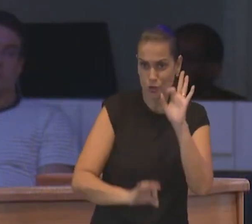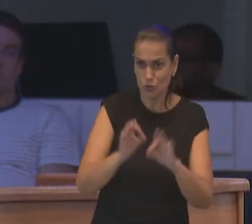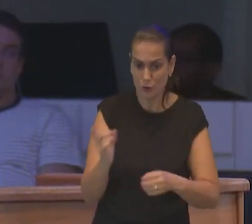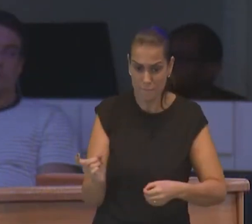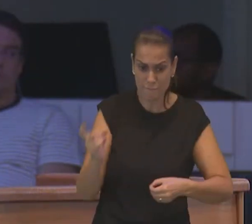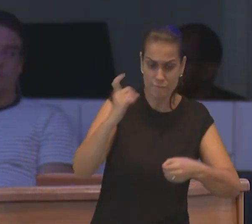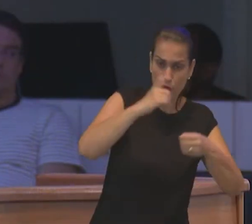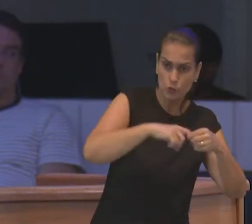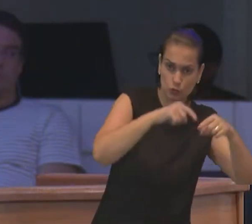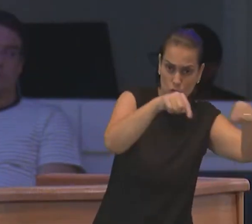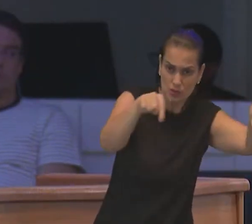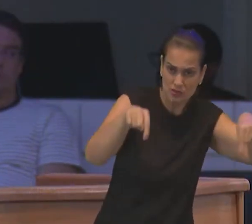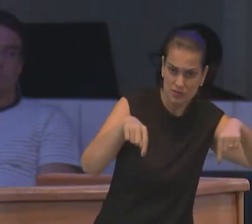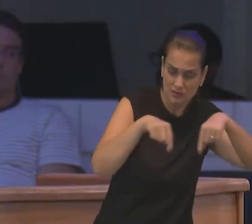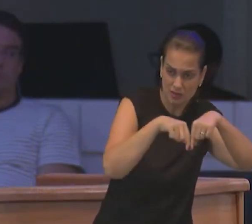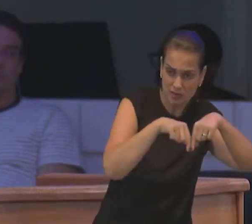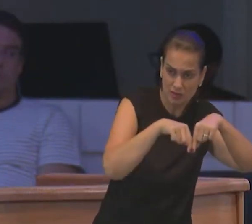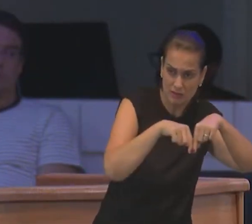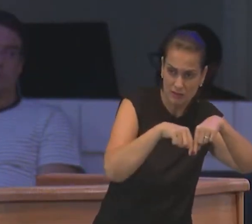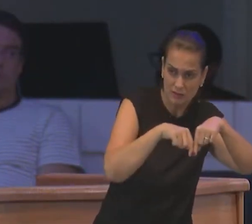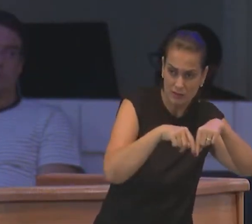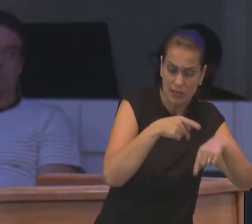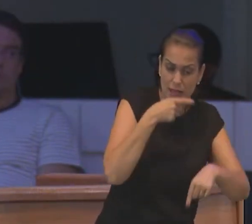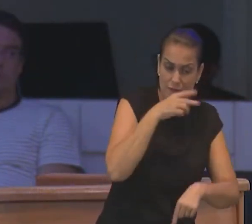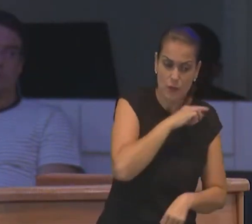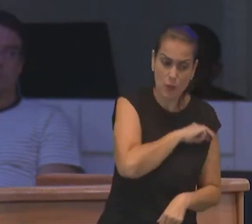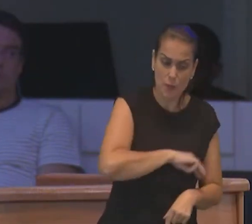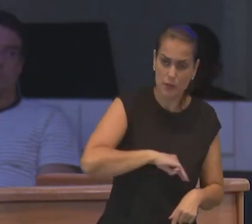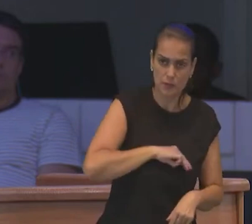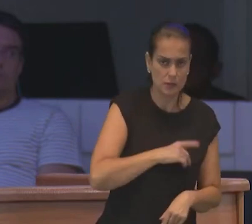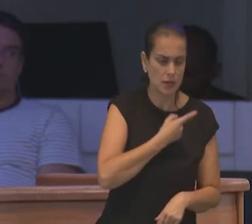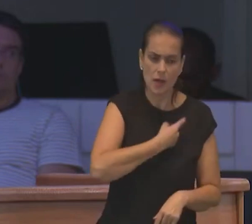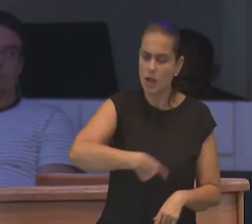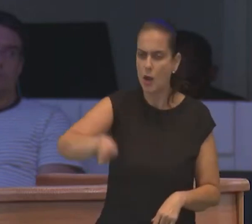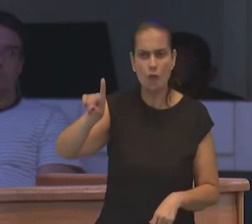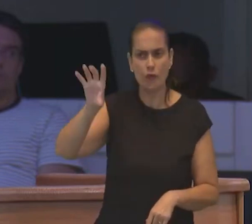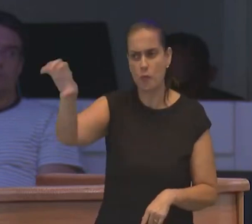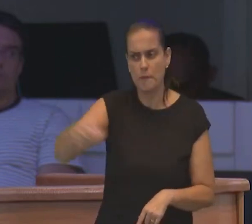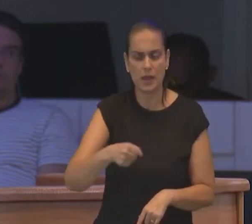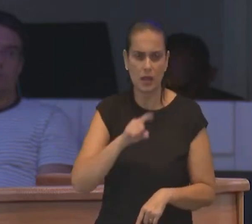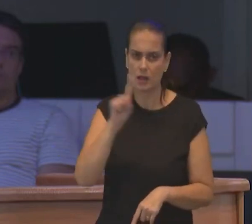sala do missionário e disse ao missionário: eu não vou levar Alexandre.